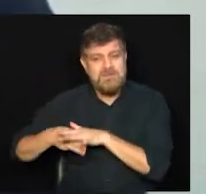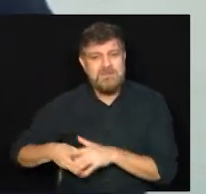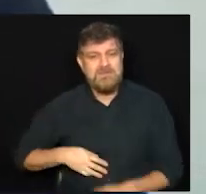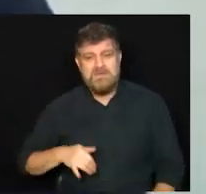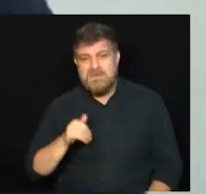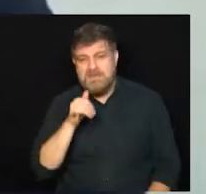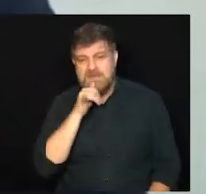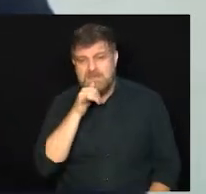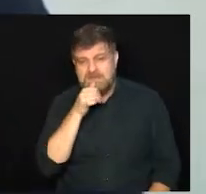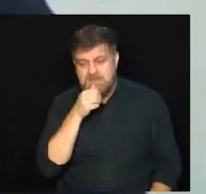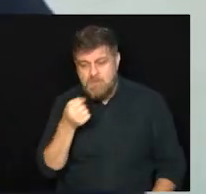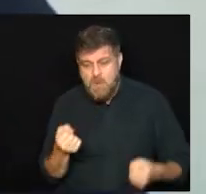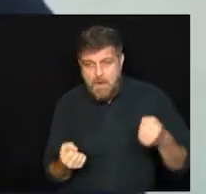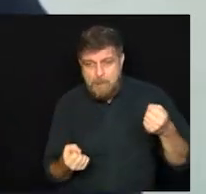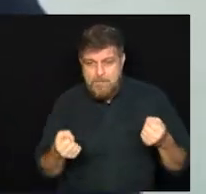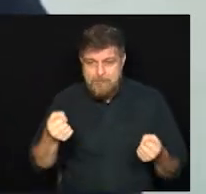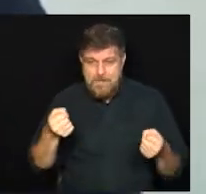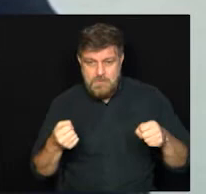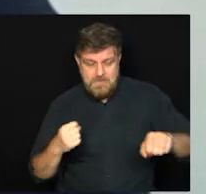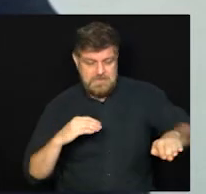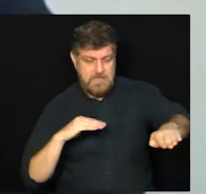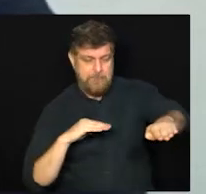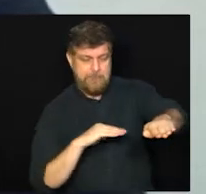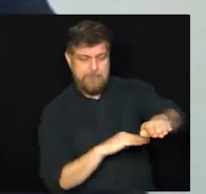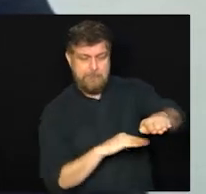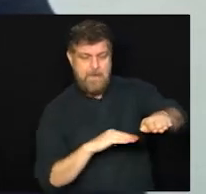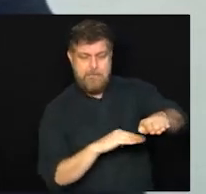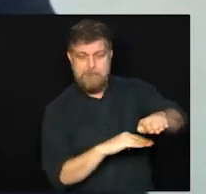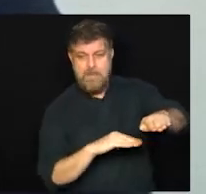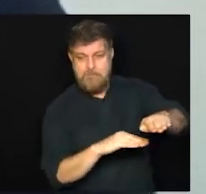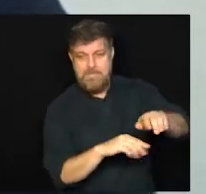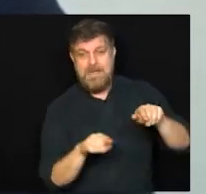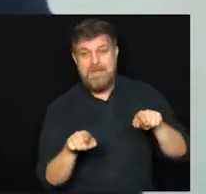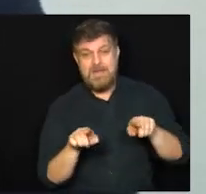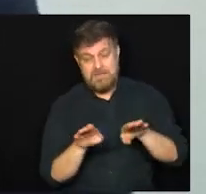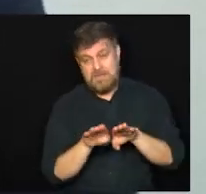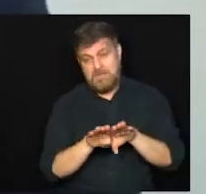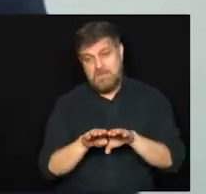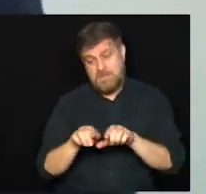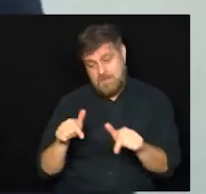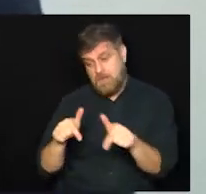né? É muito comum que seja uma empresa terceirizada, mas é um emprego direto, porque está ali o manobrista.